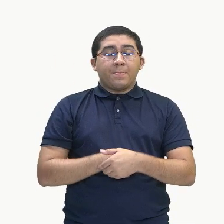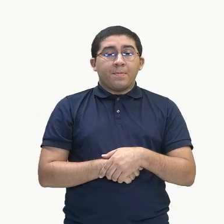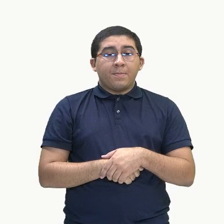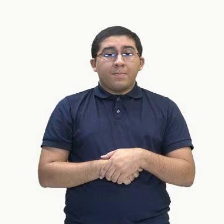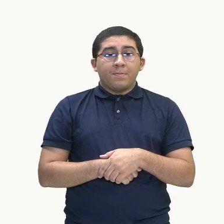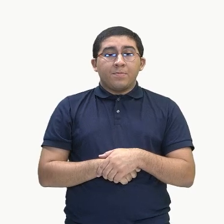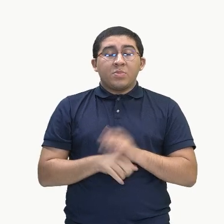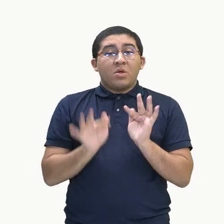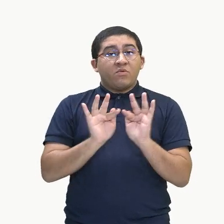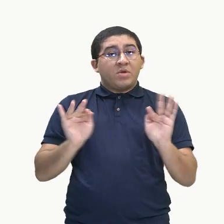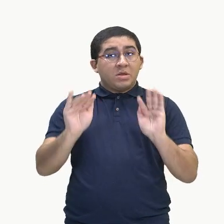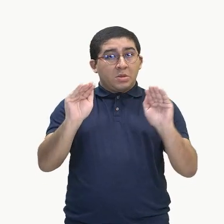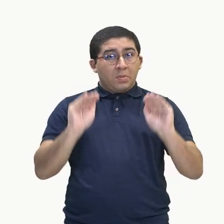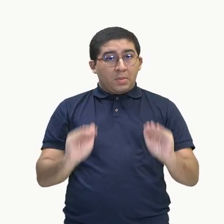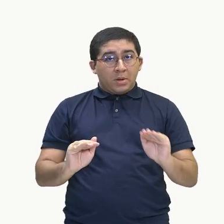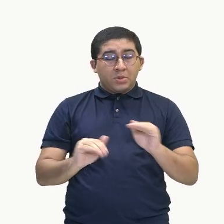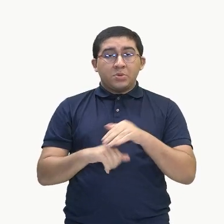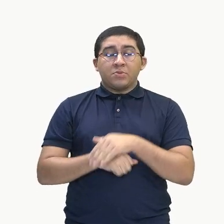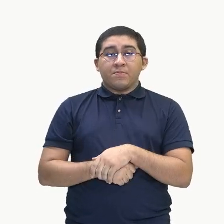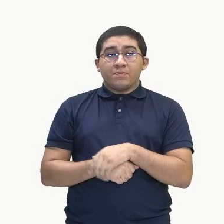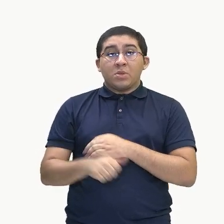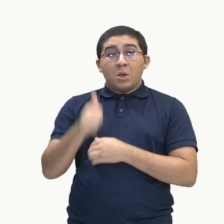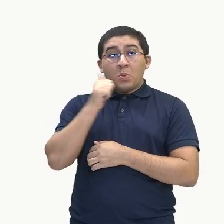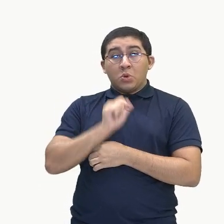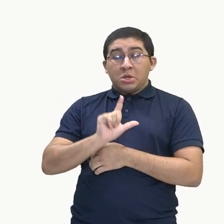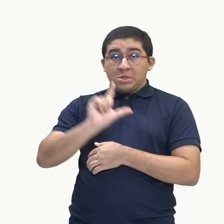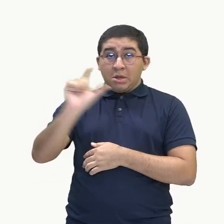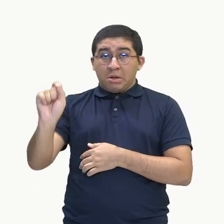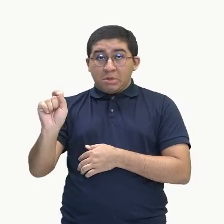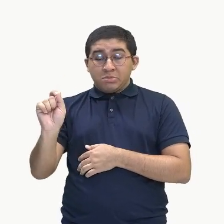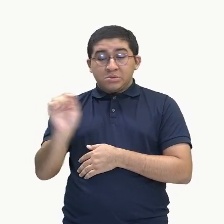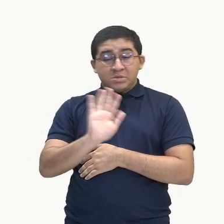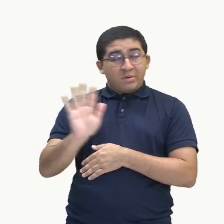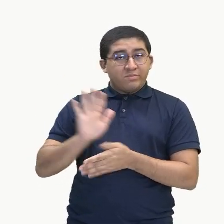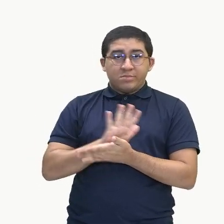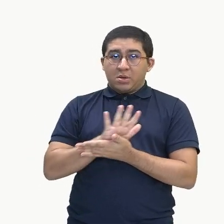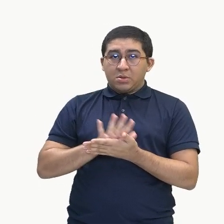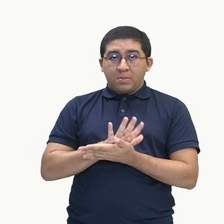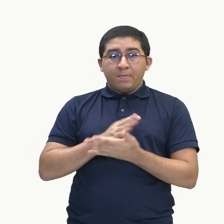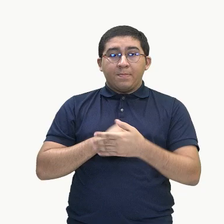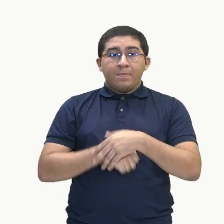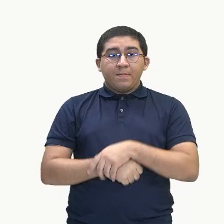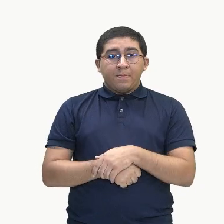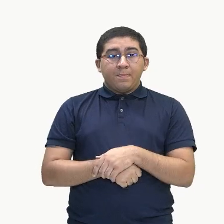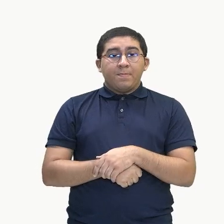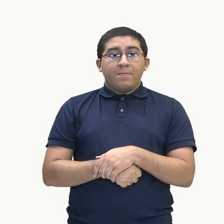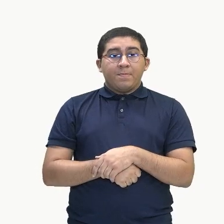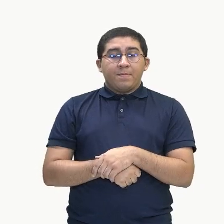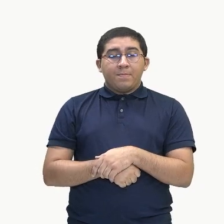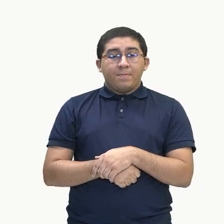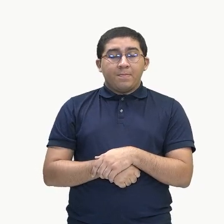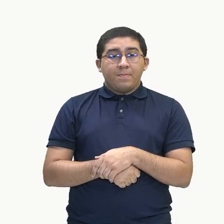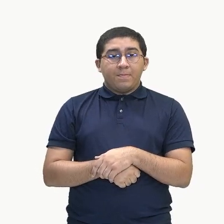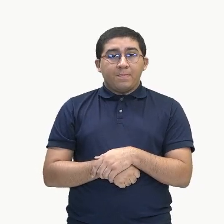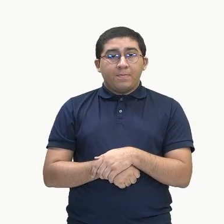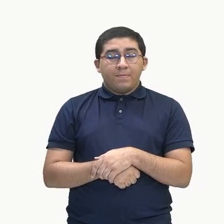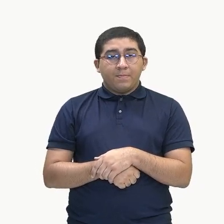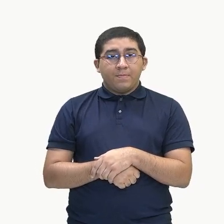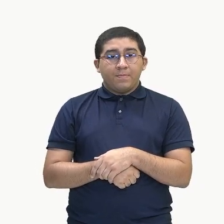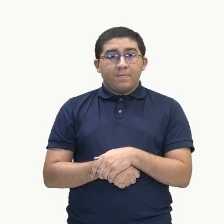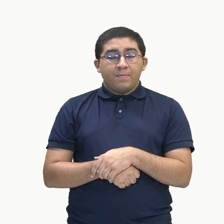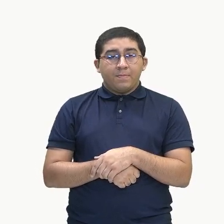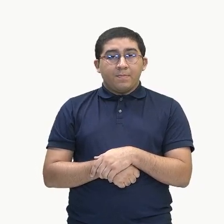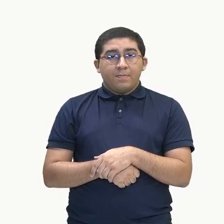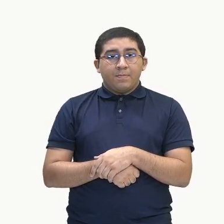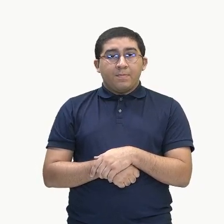saying goodbye. Então, ela saiu sem dizer adeus, tá bom? Ela saiu, ela foi embora, né? Sem